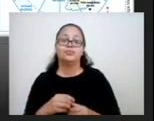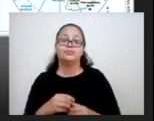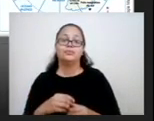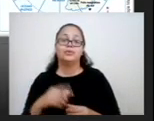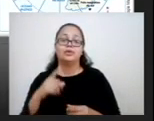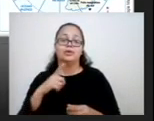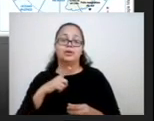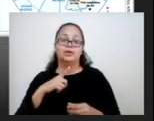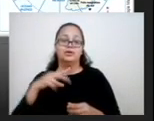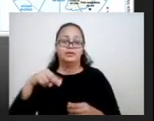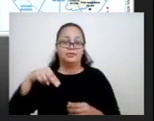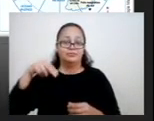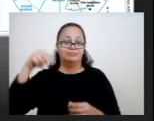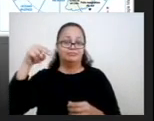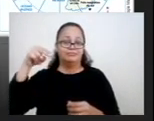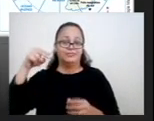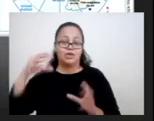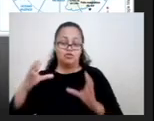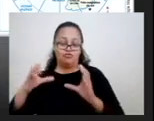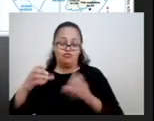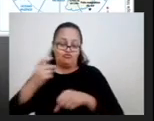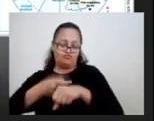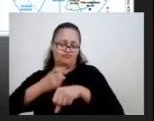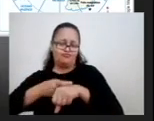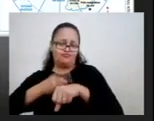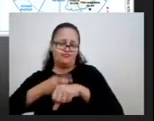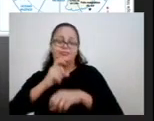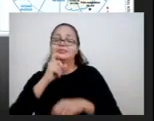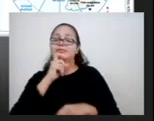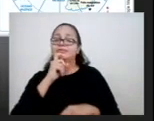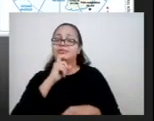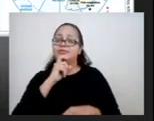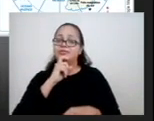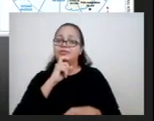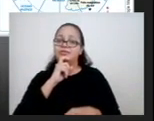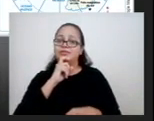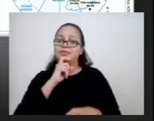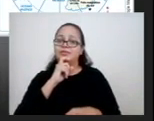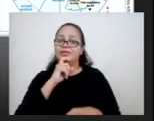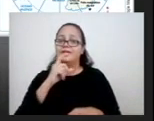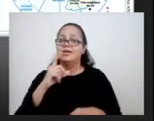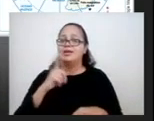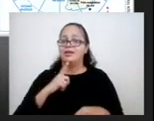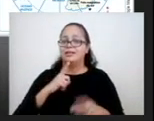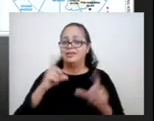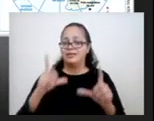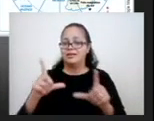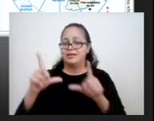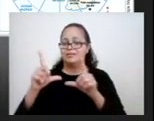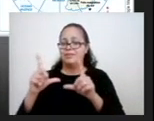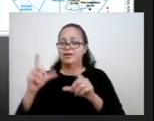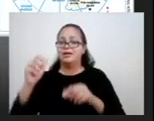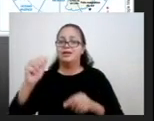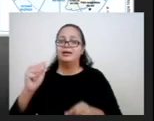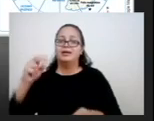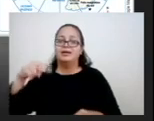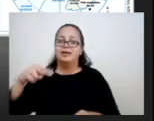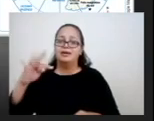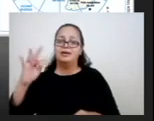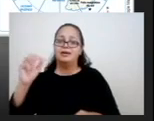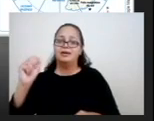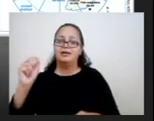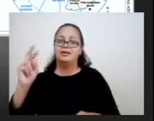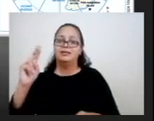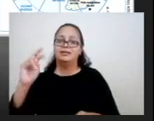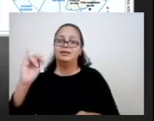ancorado, aí, no caso, num bloco de gelo. Olha que interessante. E a gente tem também a imagem da Antártida. Então, ele deu a volta completa